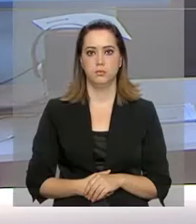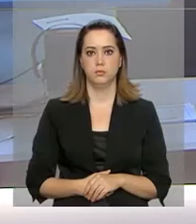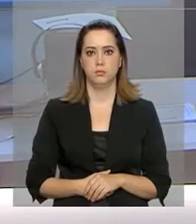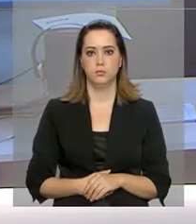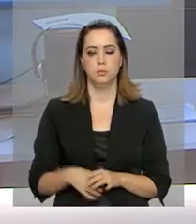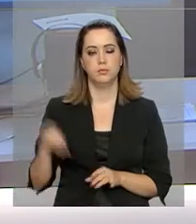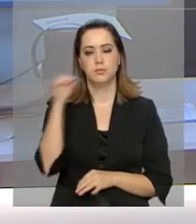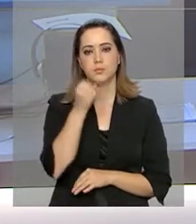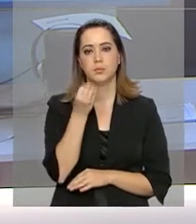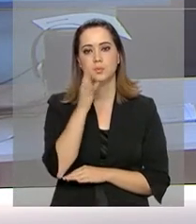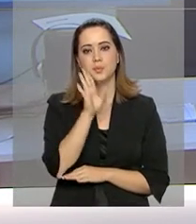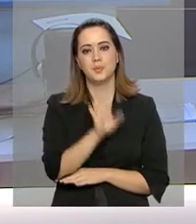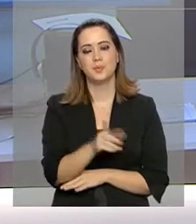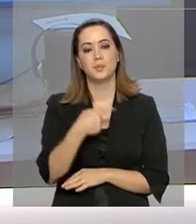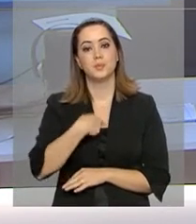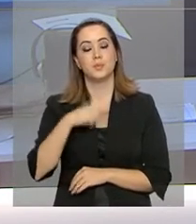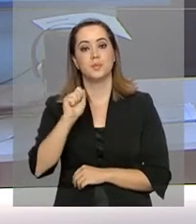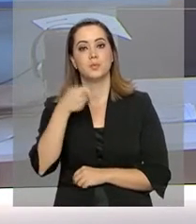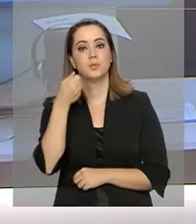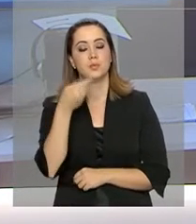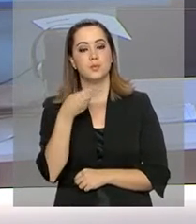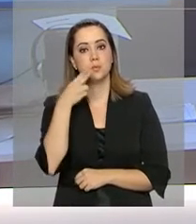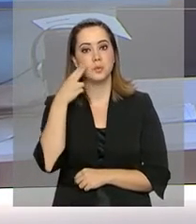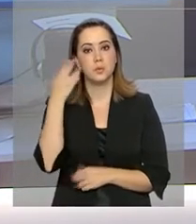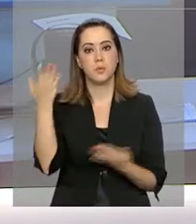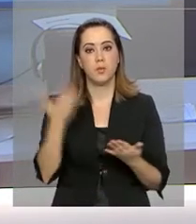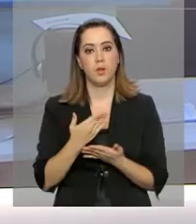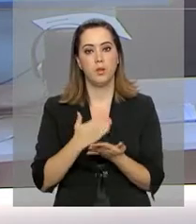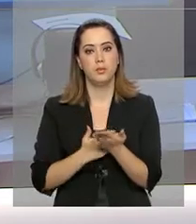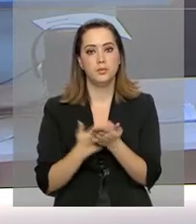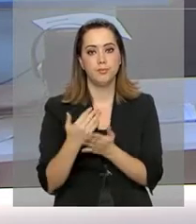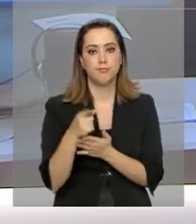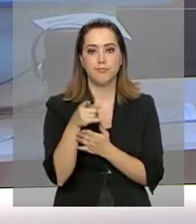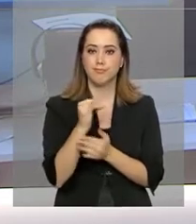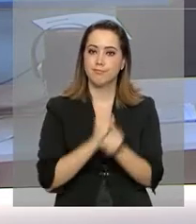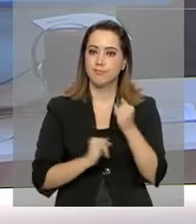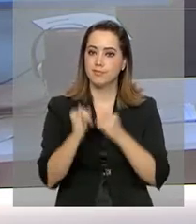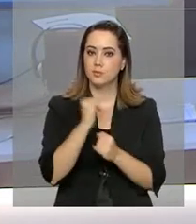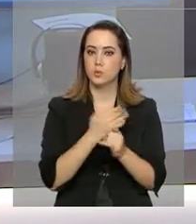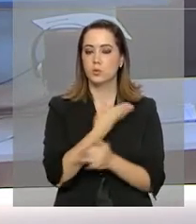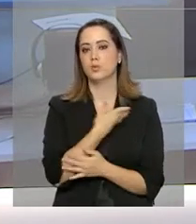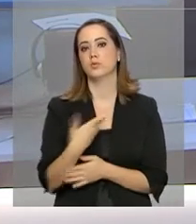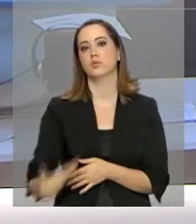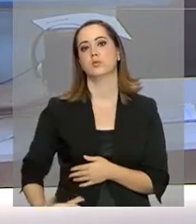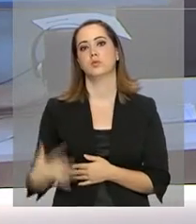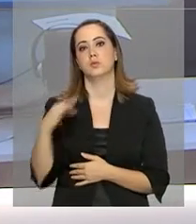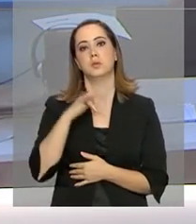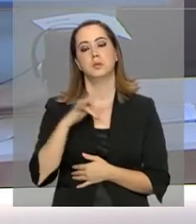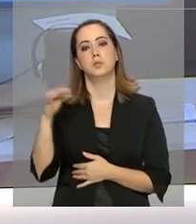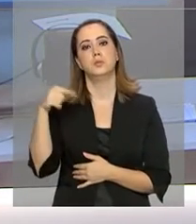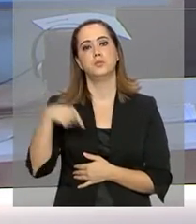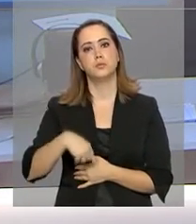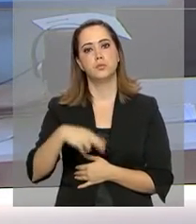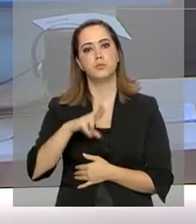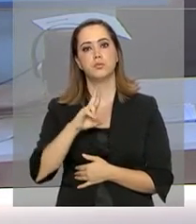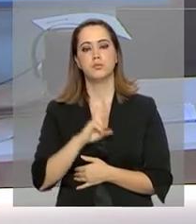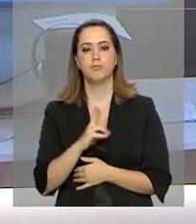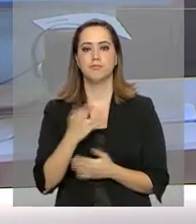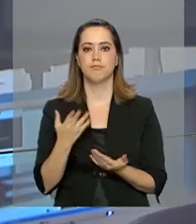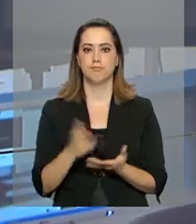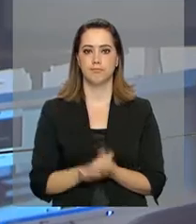olá boa tarde eu sou josé luiz filho ea partir de agora trago pra você as notícias do governo federal aqui no repórter